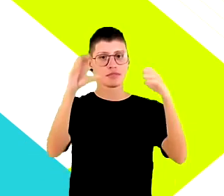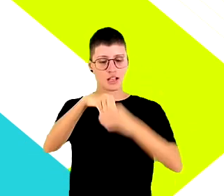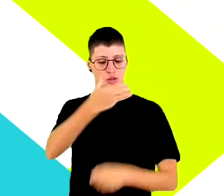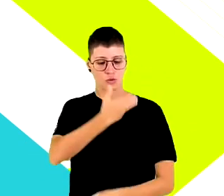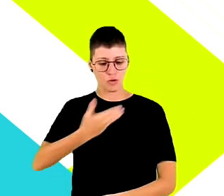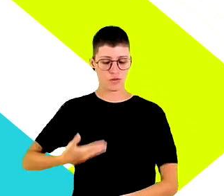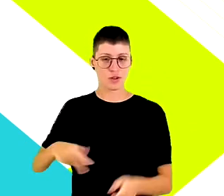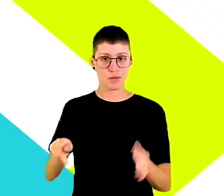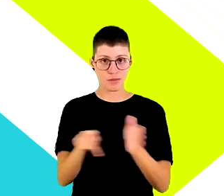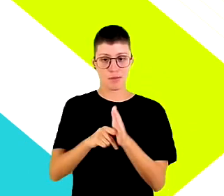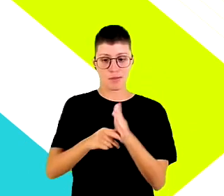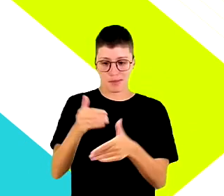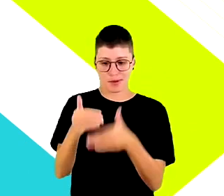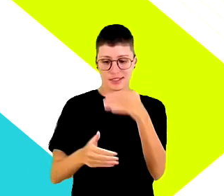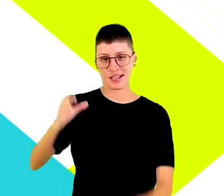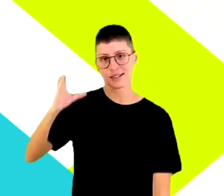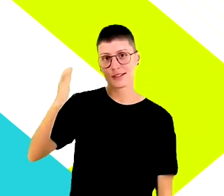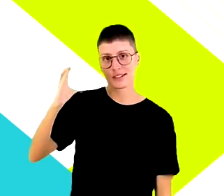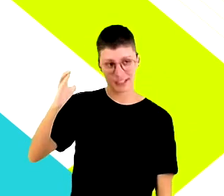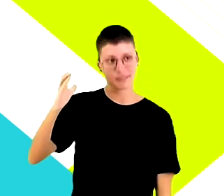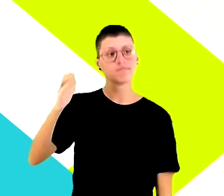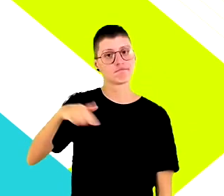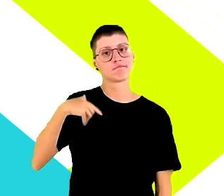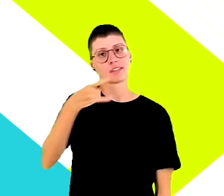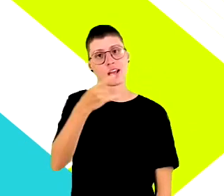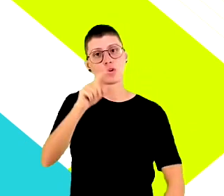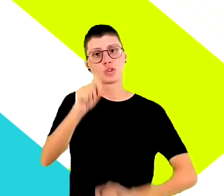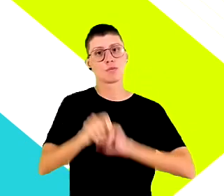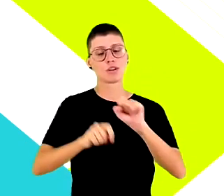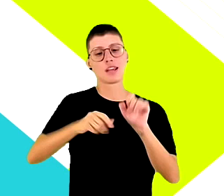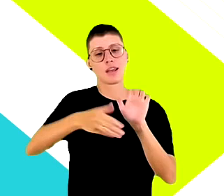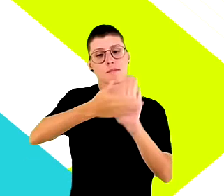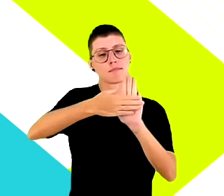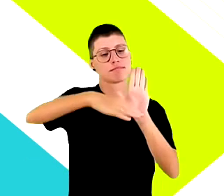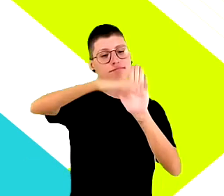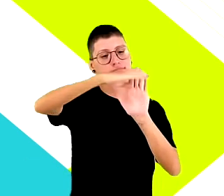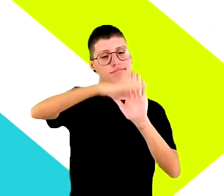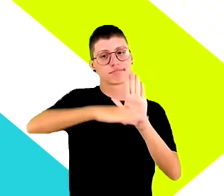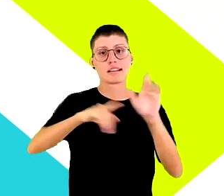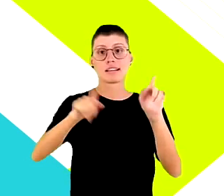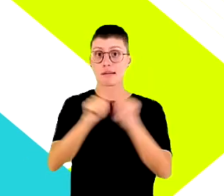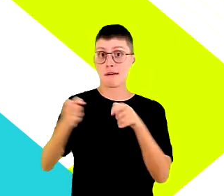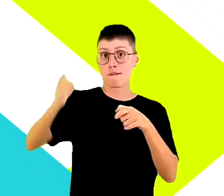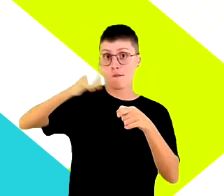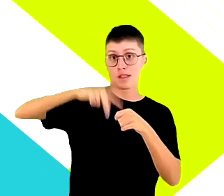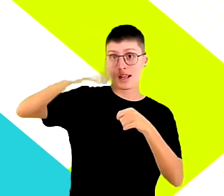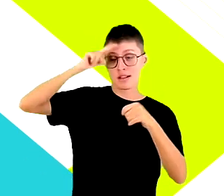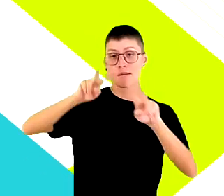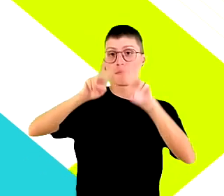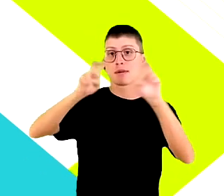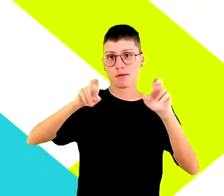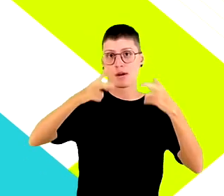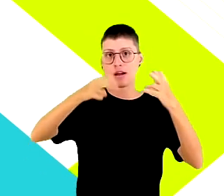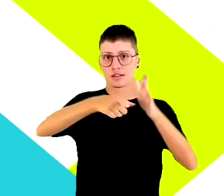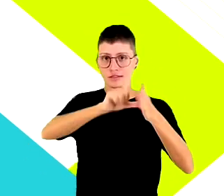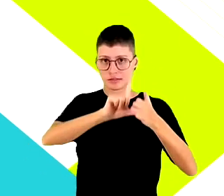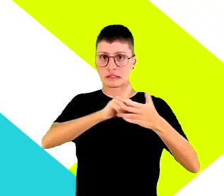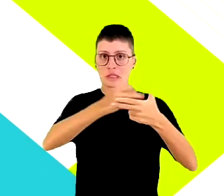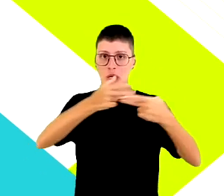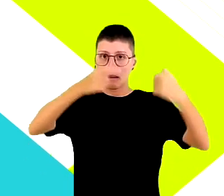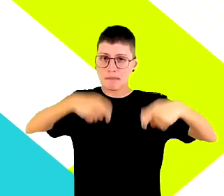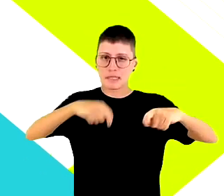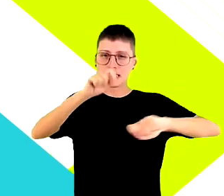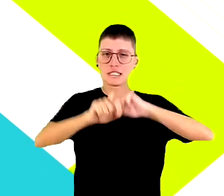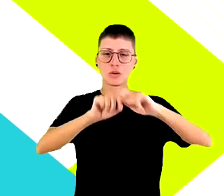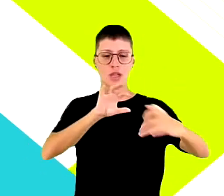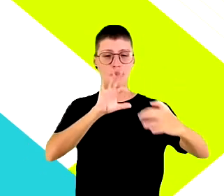crédito. Tá. Eu acho que a última parte da história, que é super interessante, voltando para aquele início, né, a necessidade de você conectar lá a